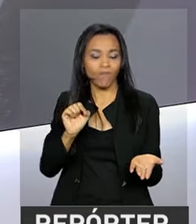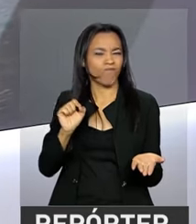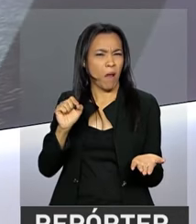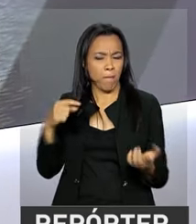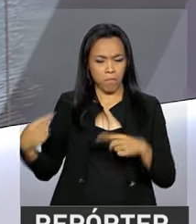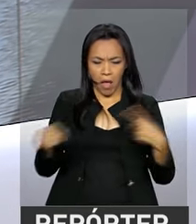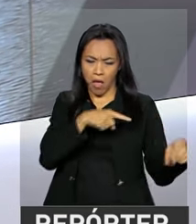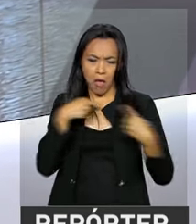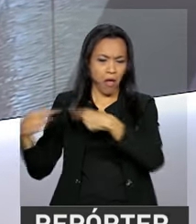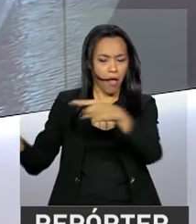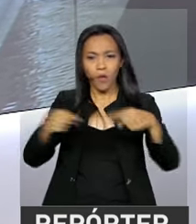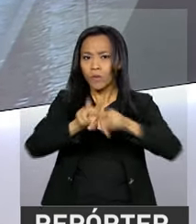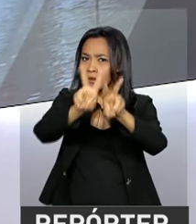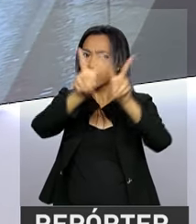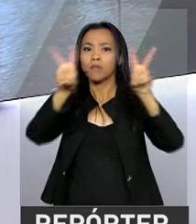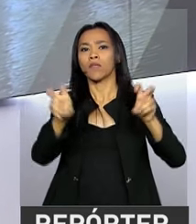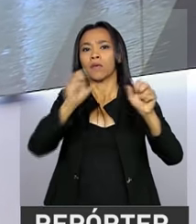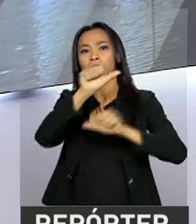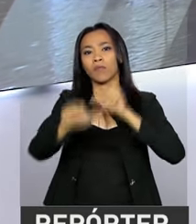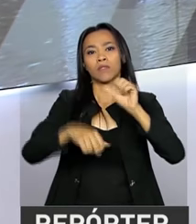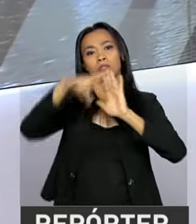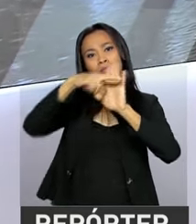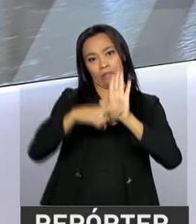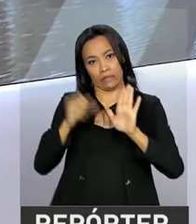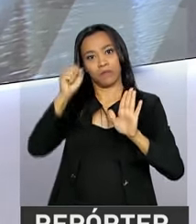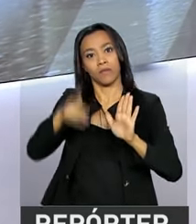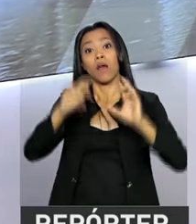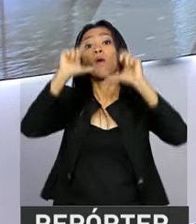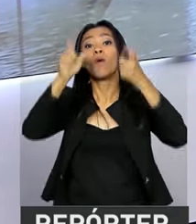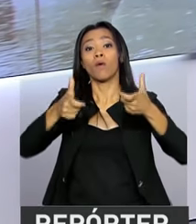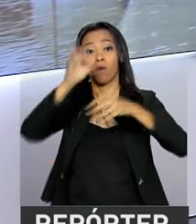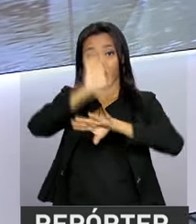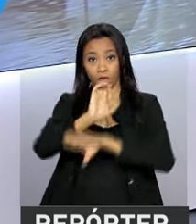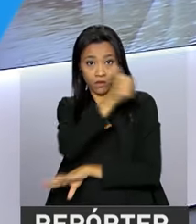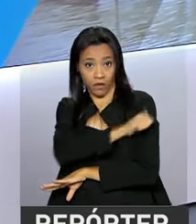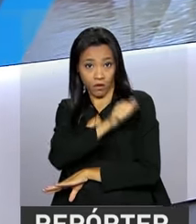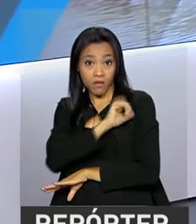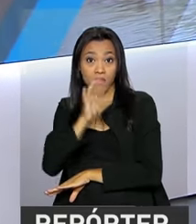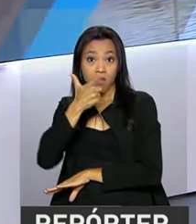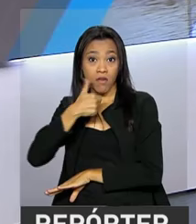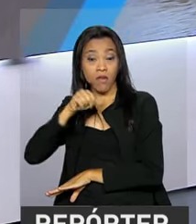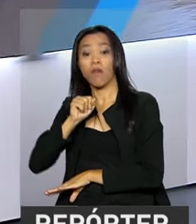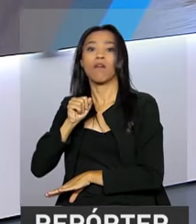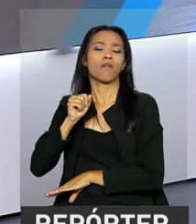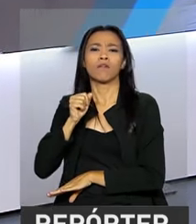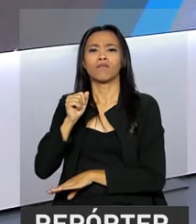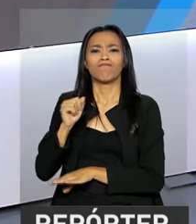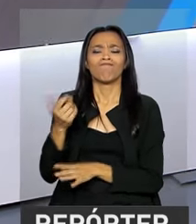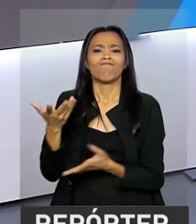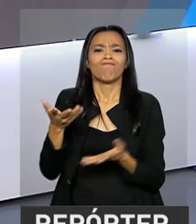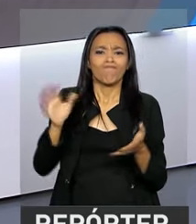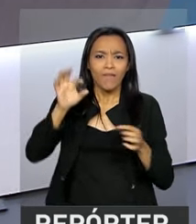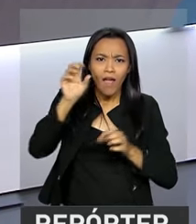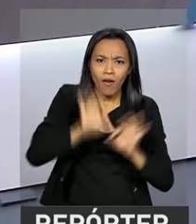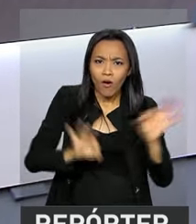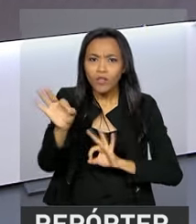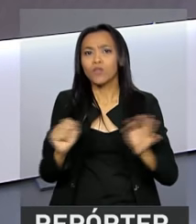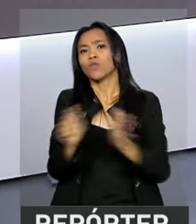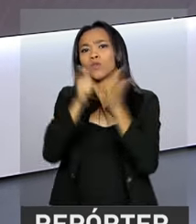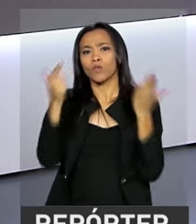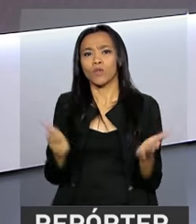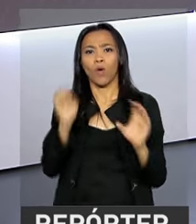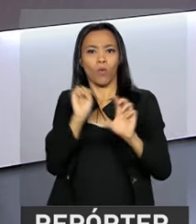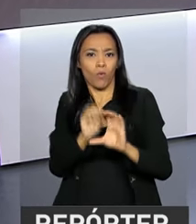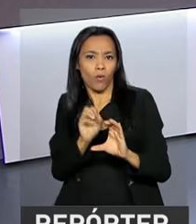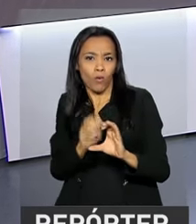debate sobre a reforma da Previdência, desta vez no Rio de Janeiro. A iniciativa foi do jornal O Globo e tratou da urgência da reforma